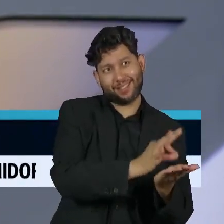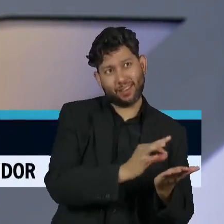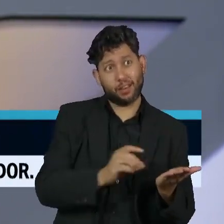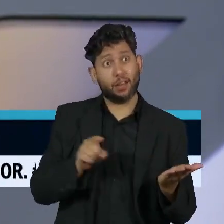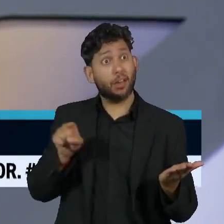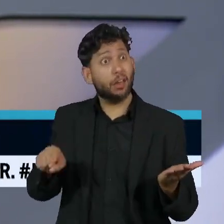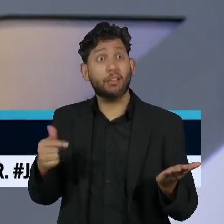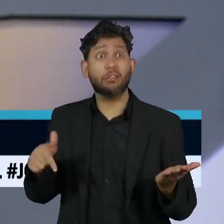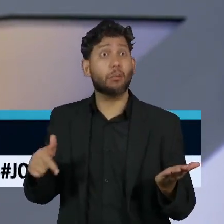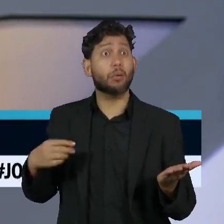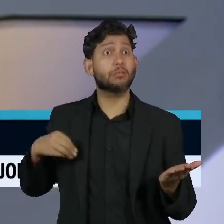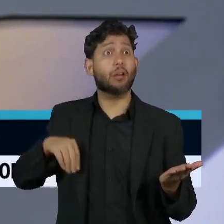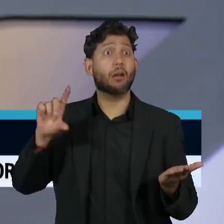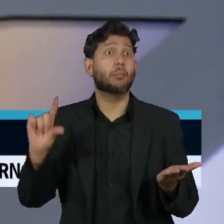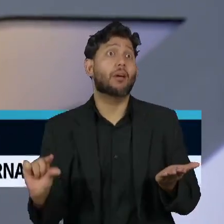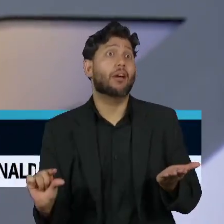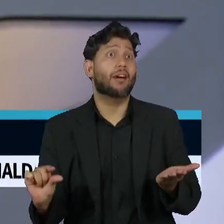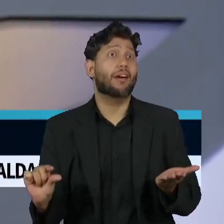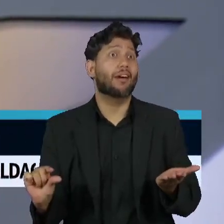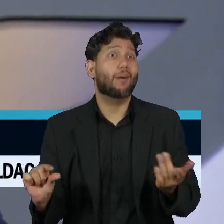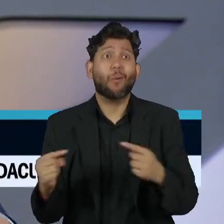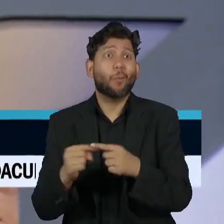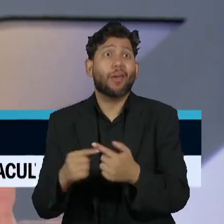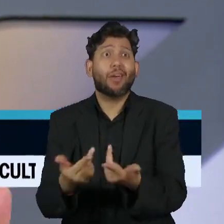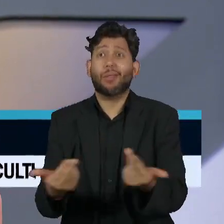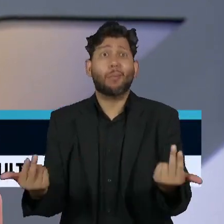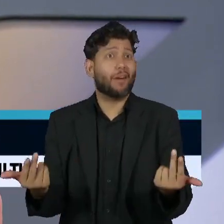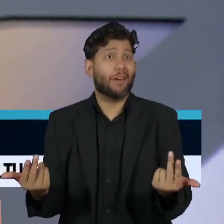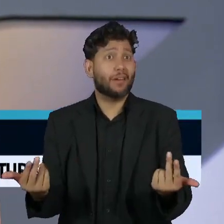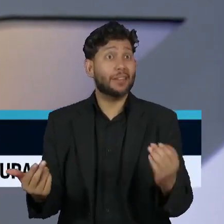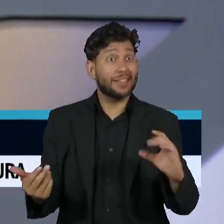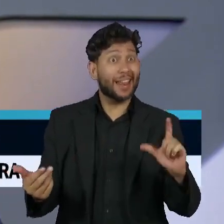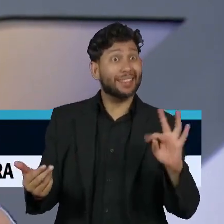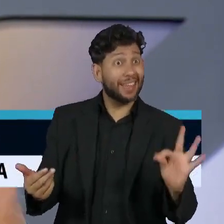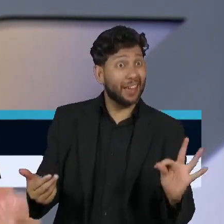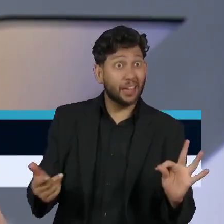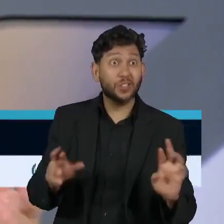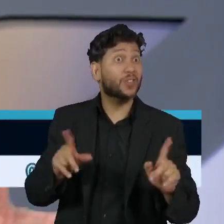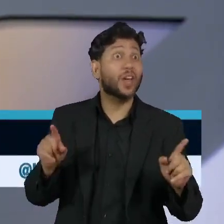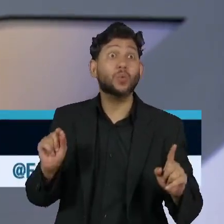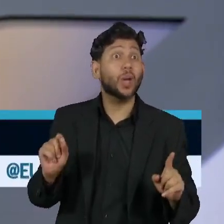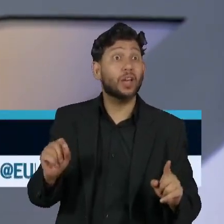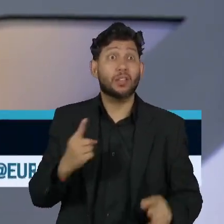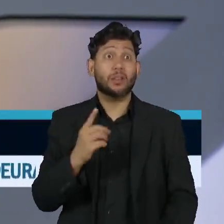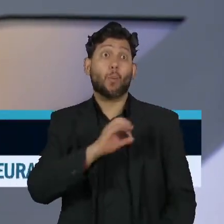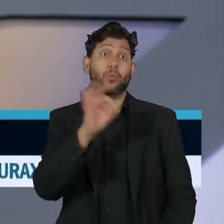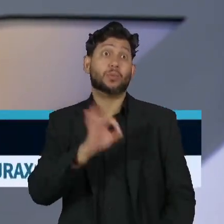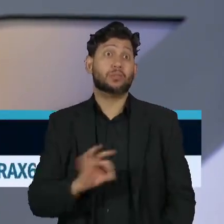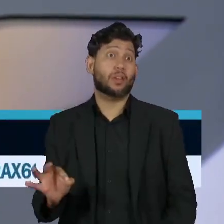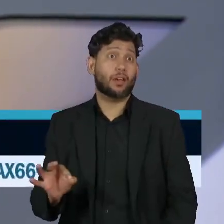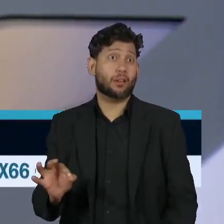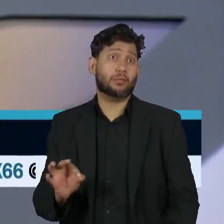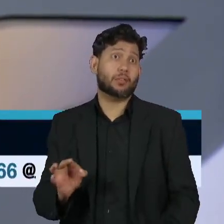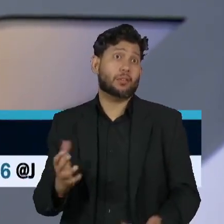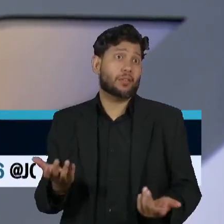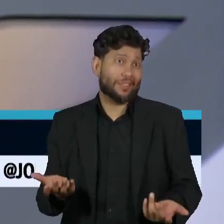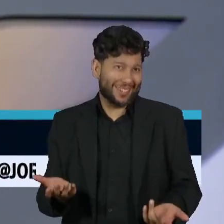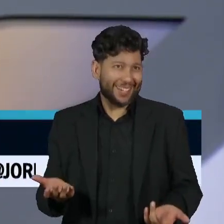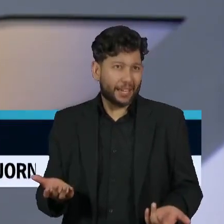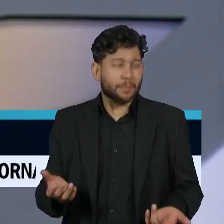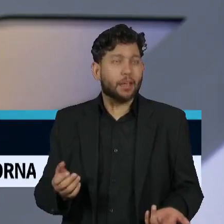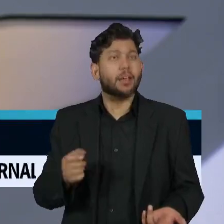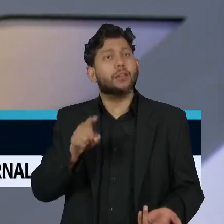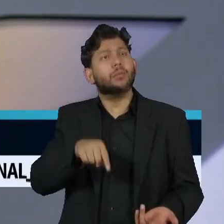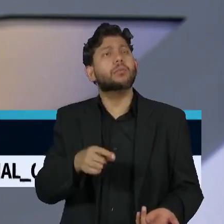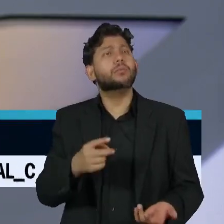CLT faz uma diferença brutal né às vezes chega a 100% né Se for considerar todos os elementos Então é